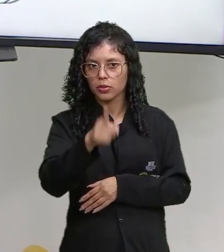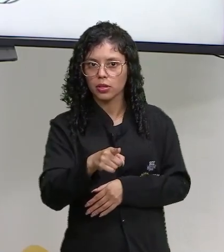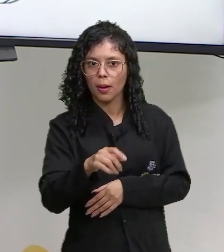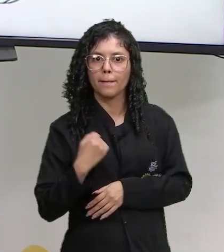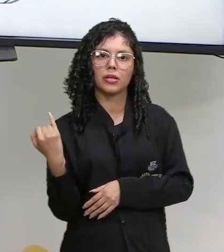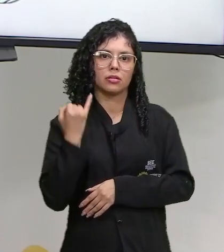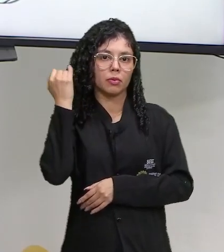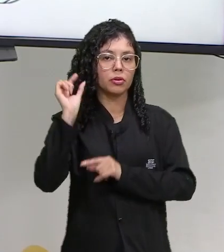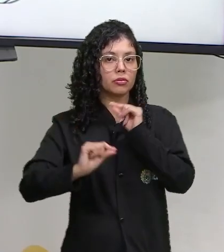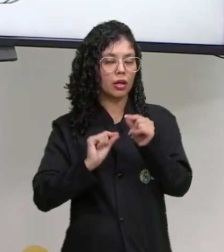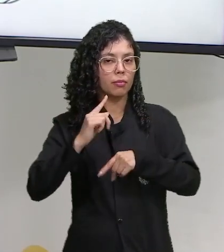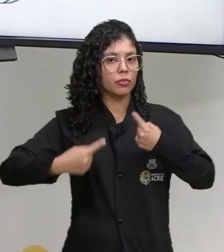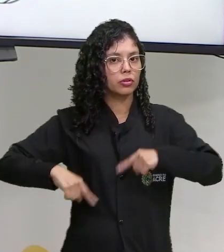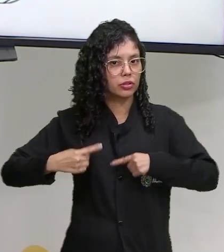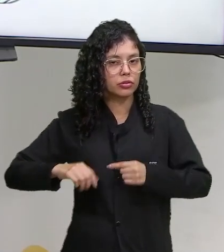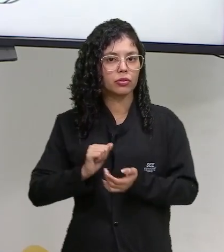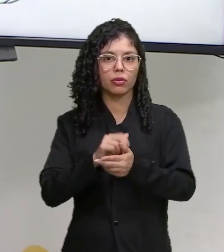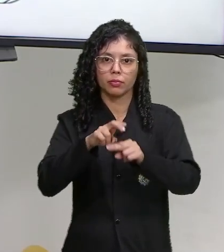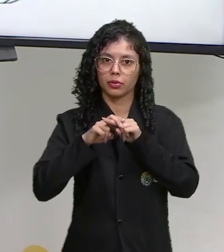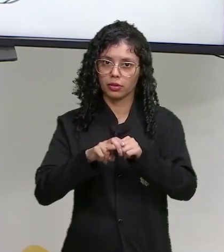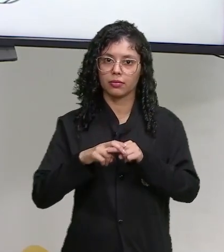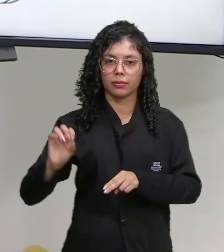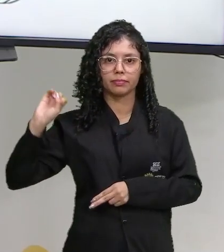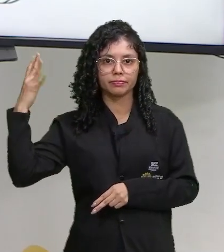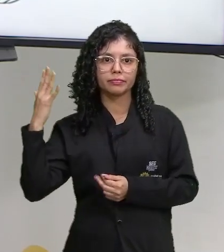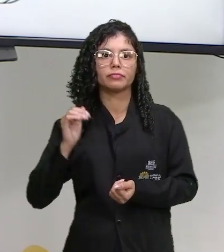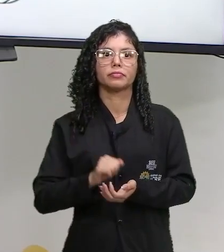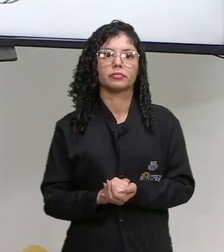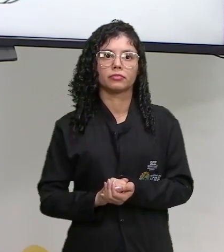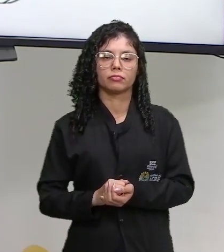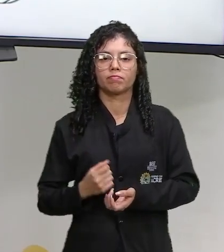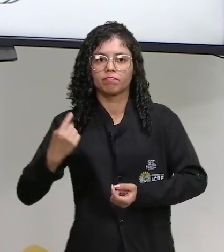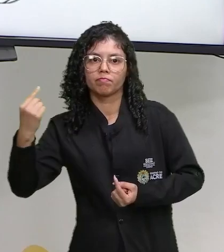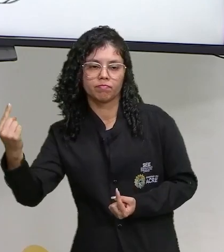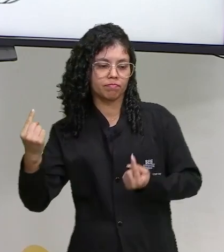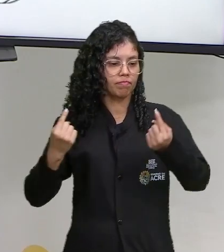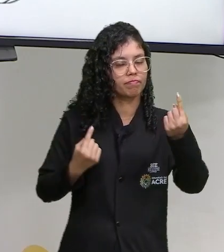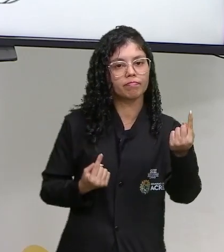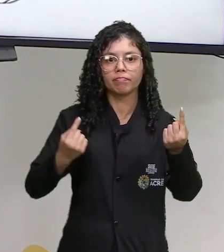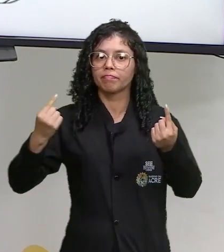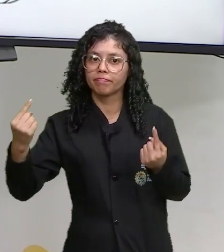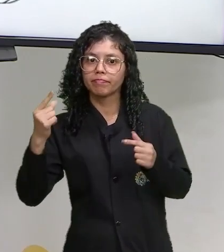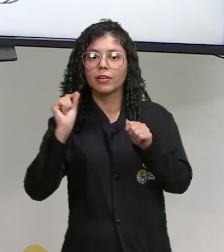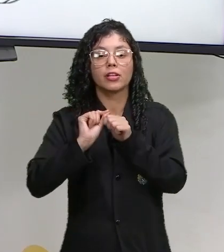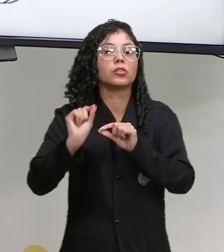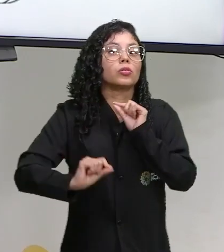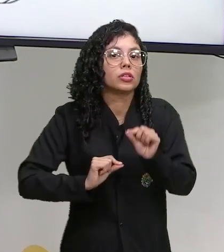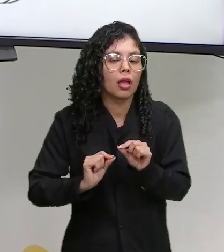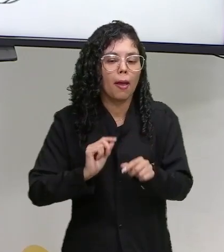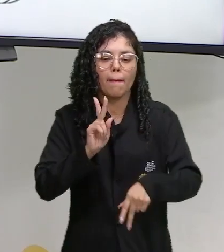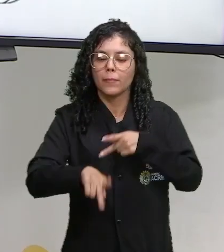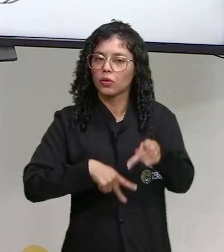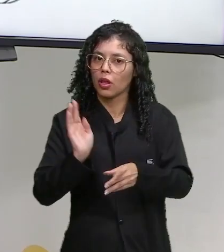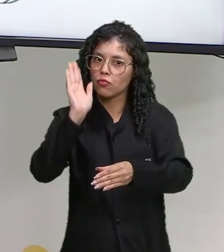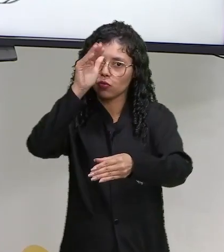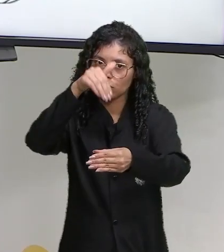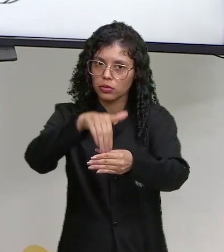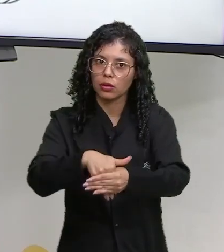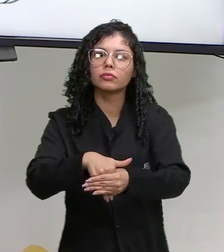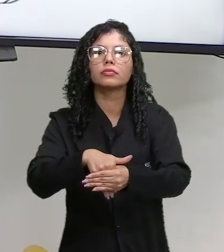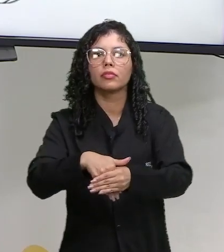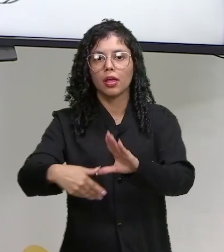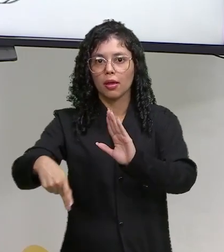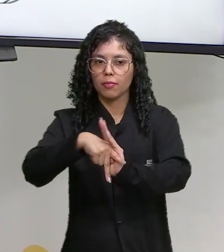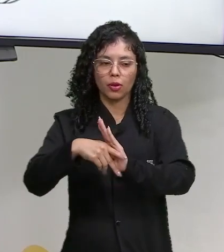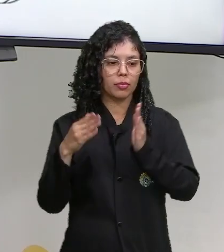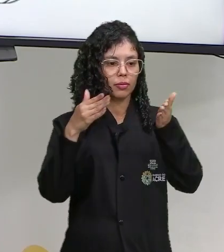no quesito político. Por isso que acontecia essa alternância no poder. Os coronéis faziam com que a população votasse em